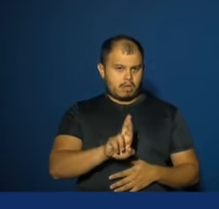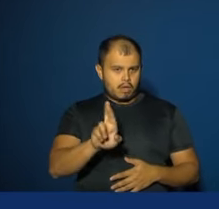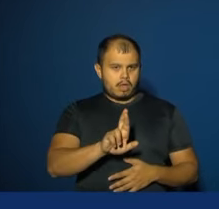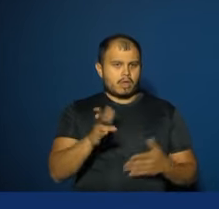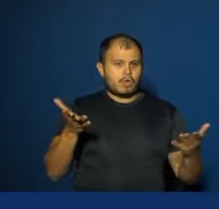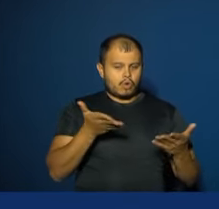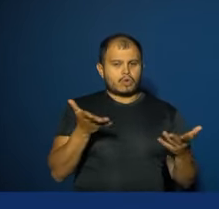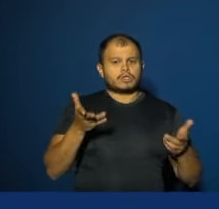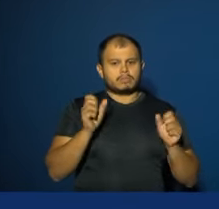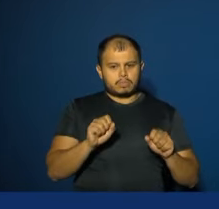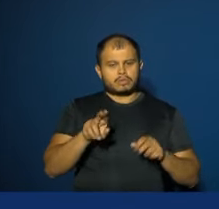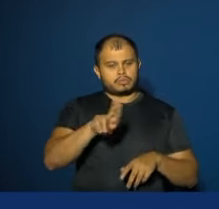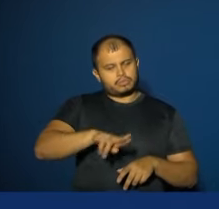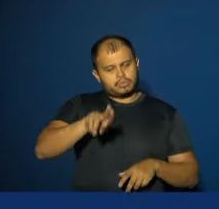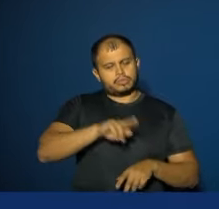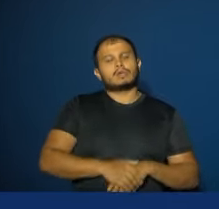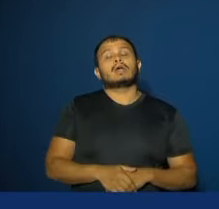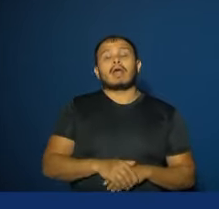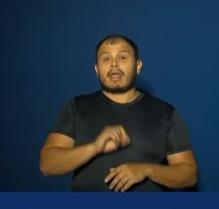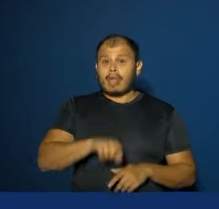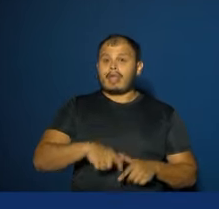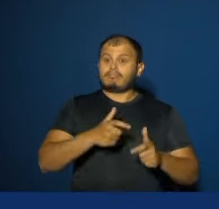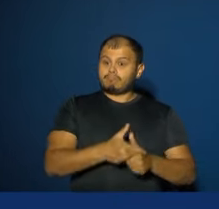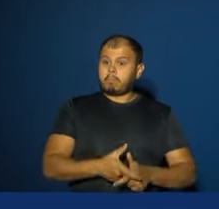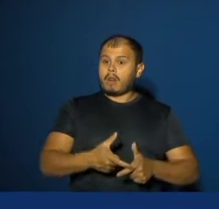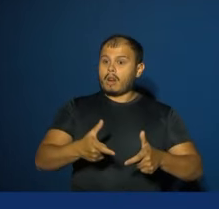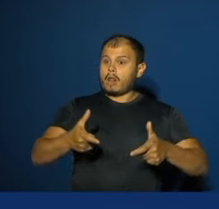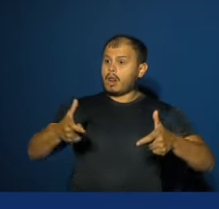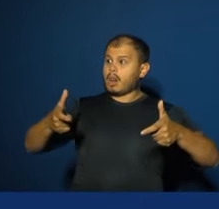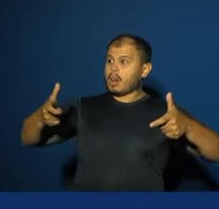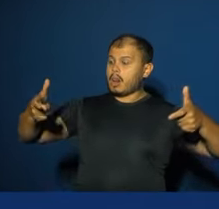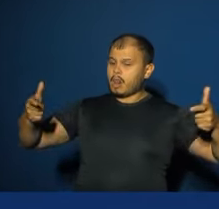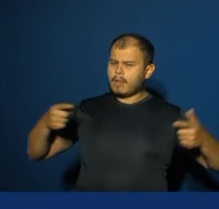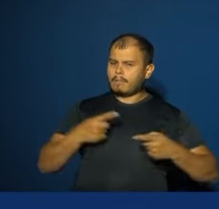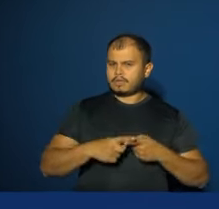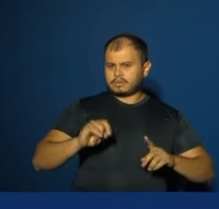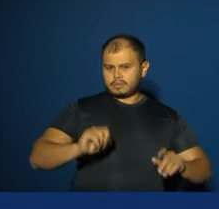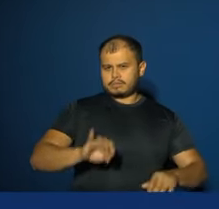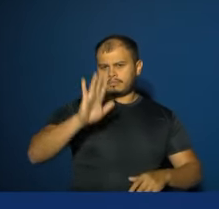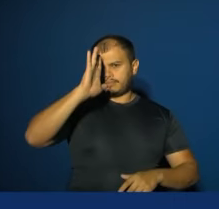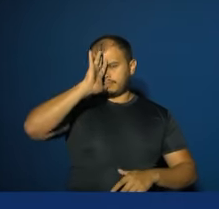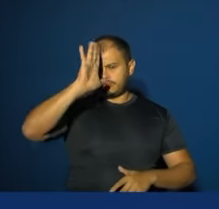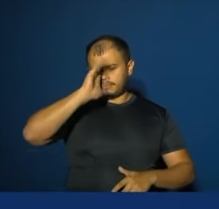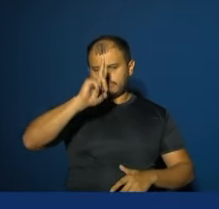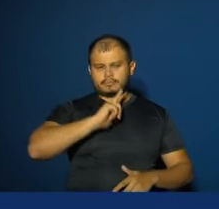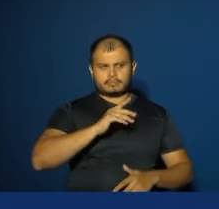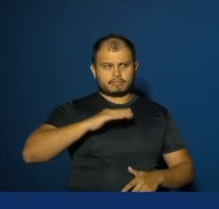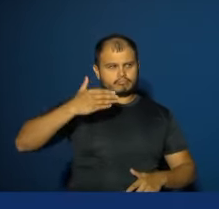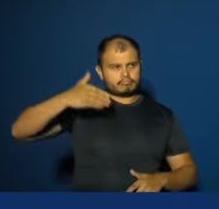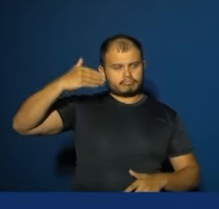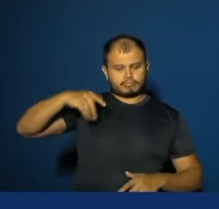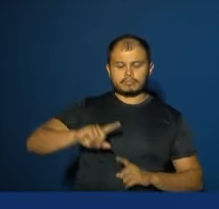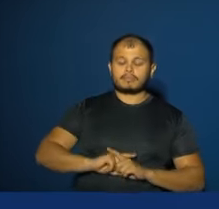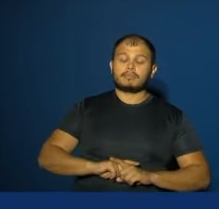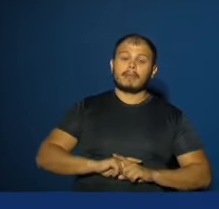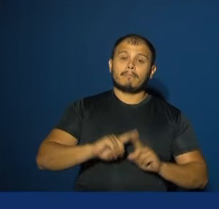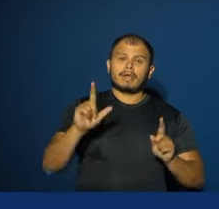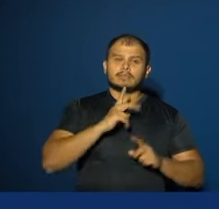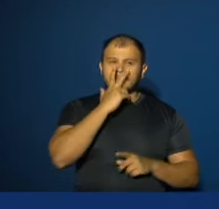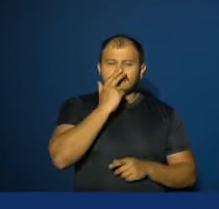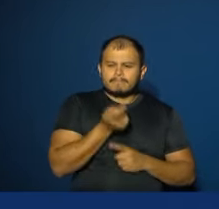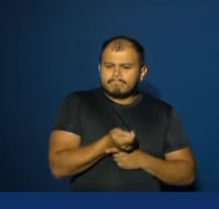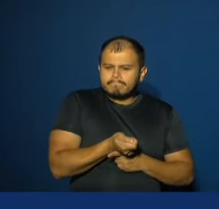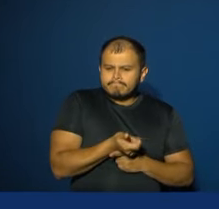é um mundo bastante grande, considerando o que nós tínhamos no passado, mas ainda muito pequeno